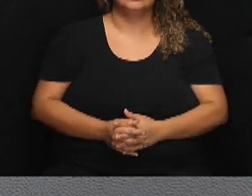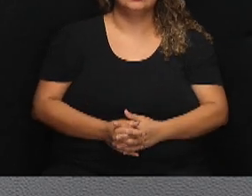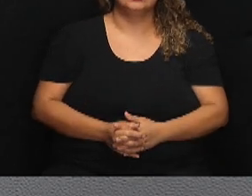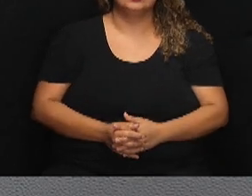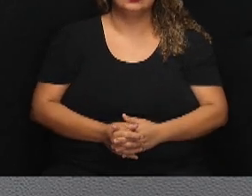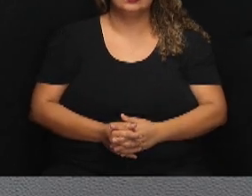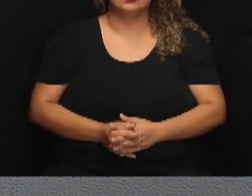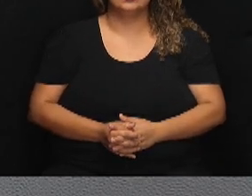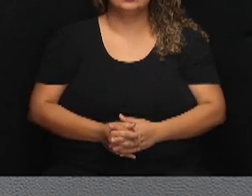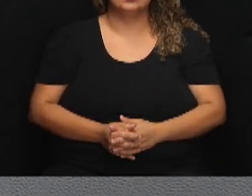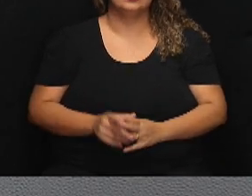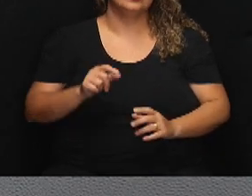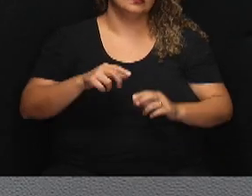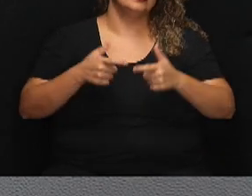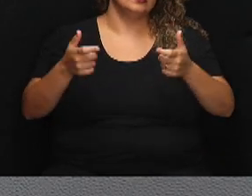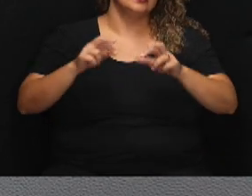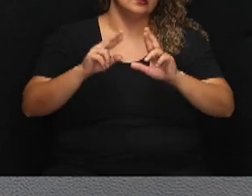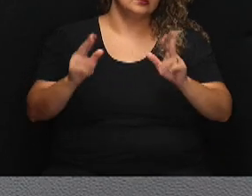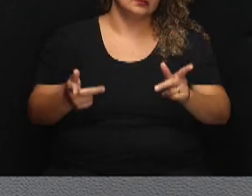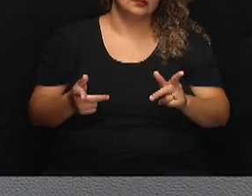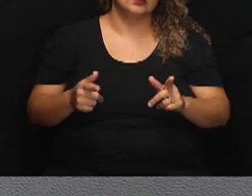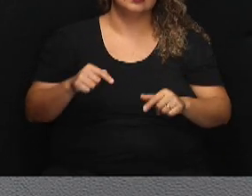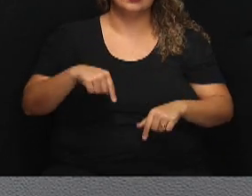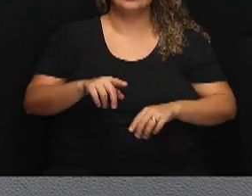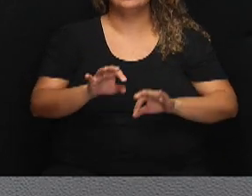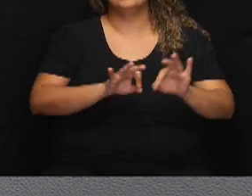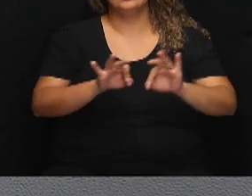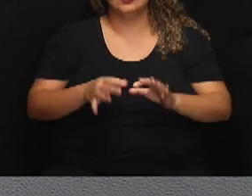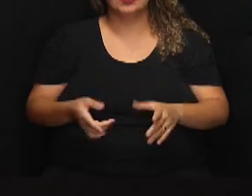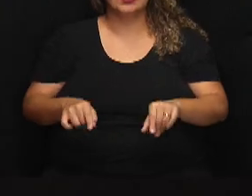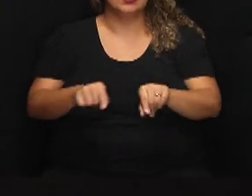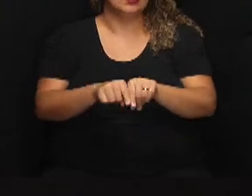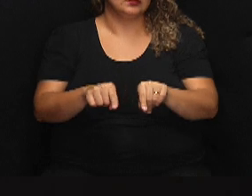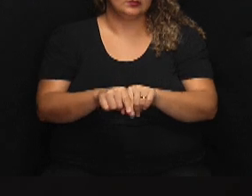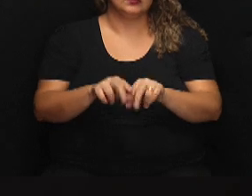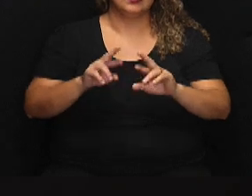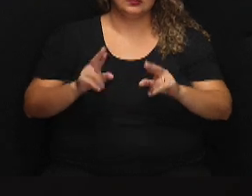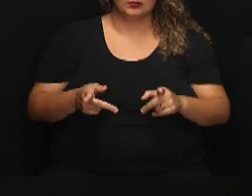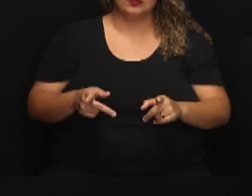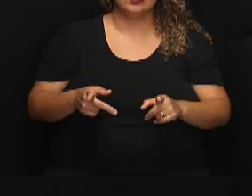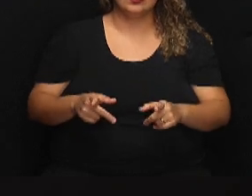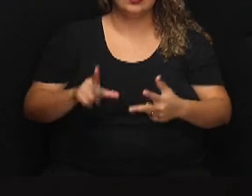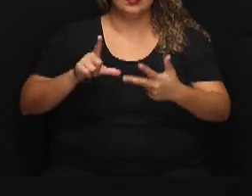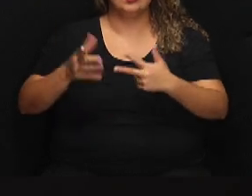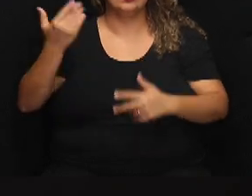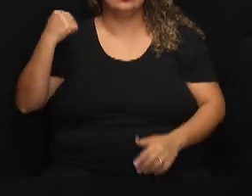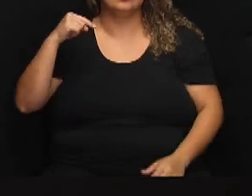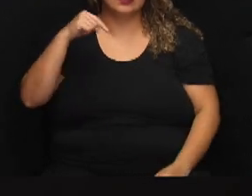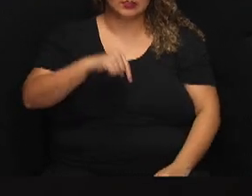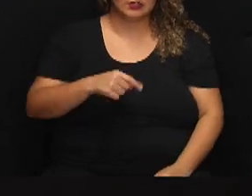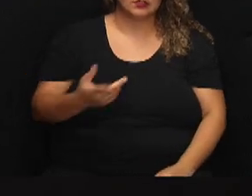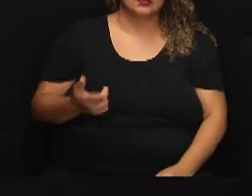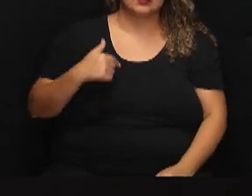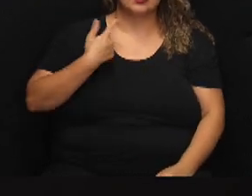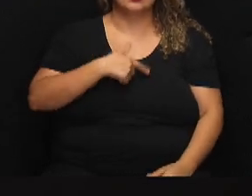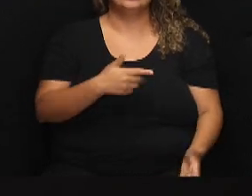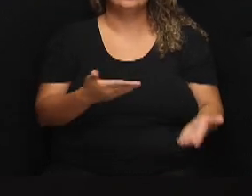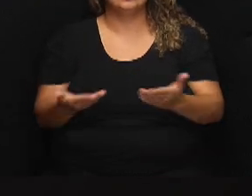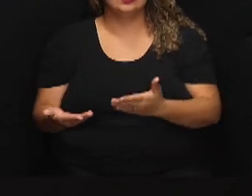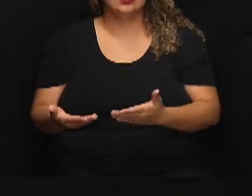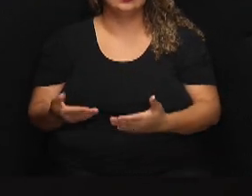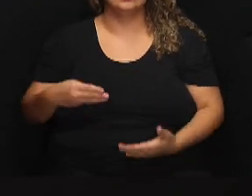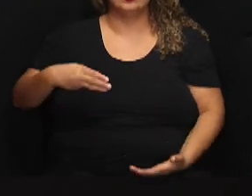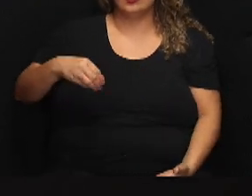E isso é o grande diferencial desse projeto. Além disso, a diferença da legislatura passada para esse é que a gente apresentou a